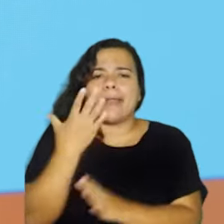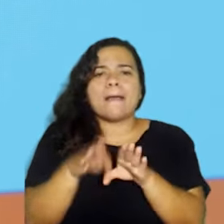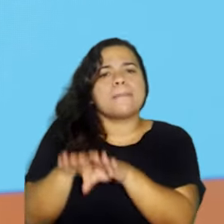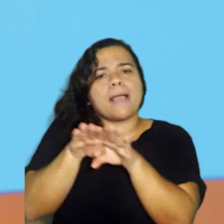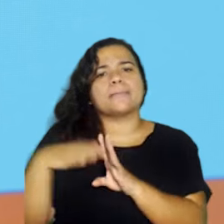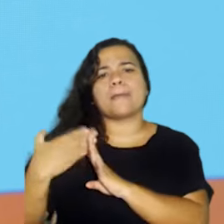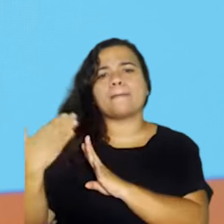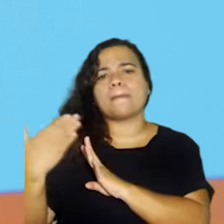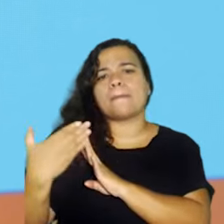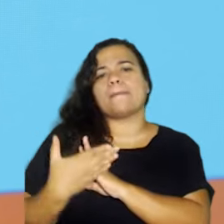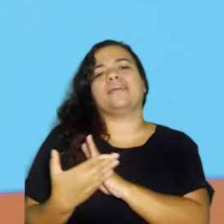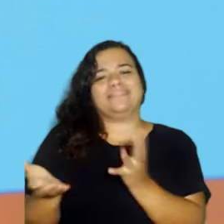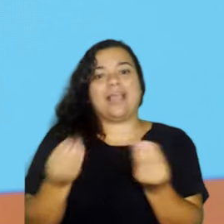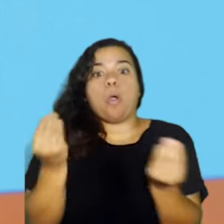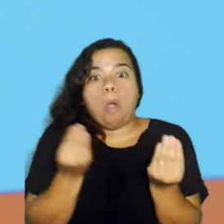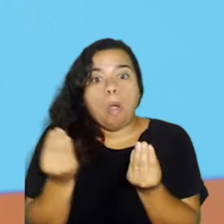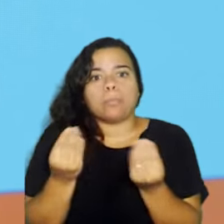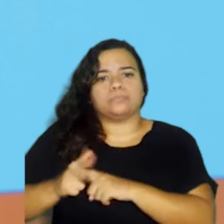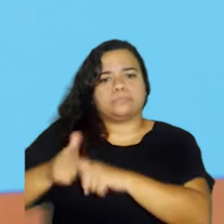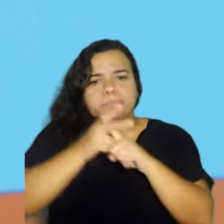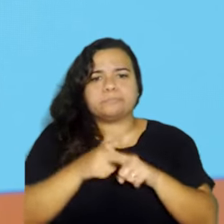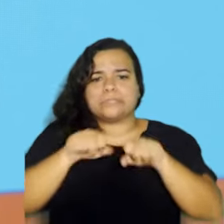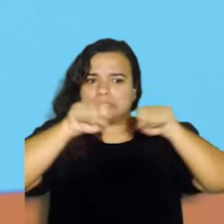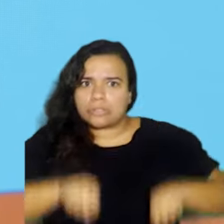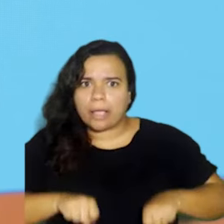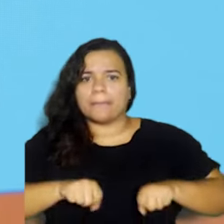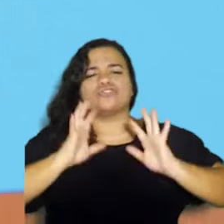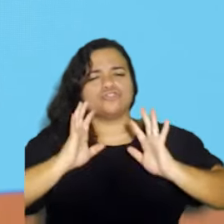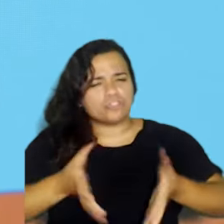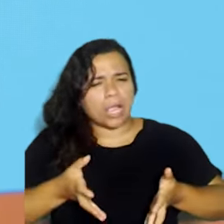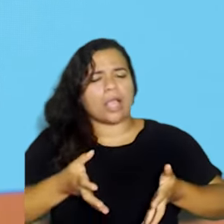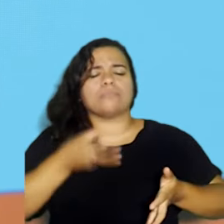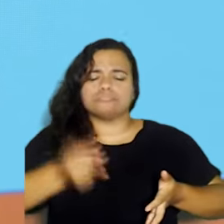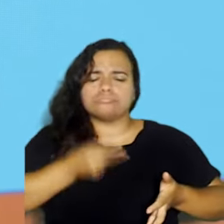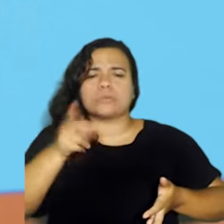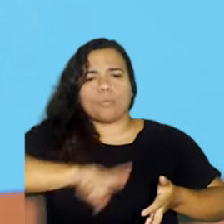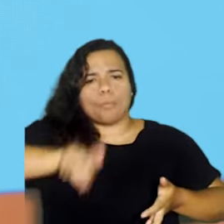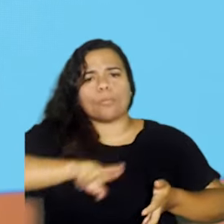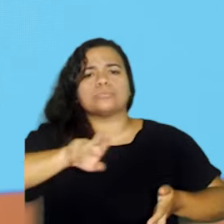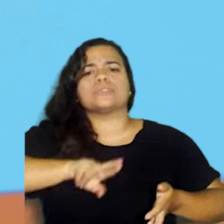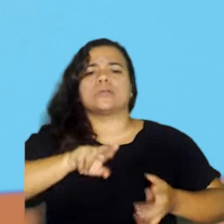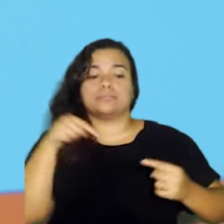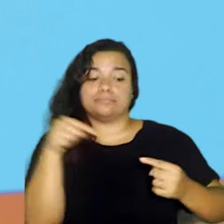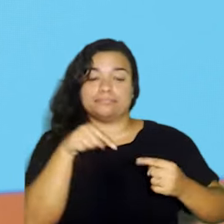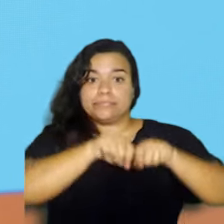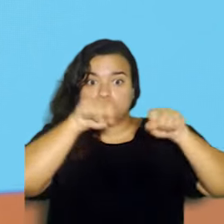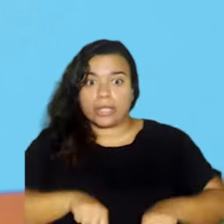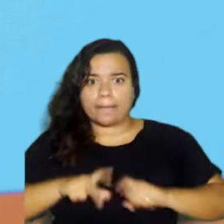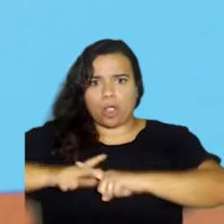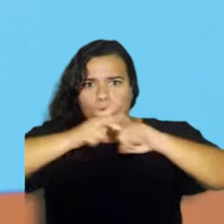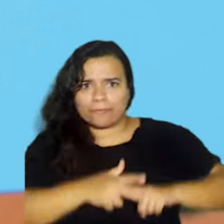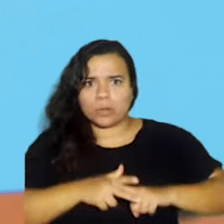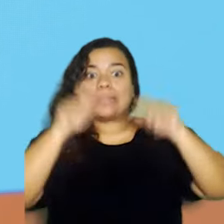configurar o sistema emissor então a gente já está com o sistema há um certo tempo a ideia é que esse sistema ao ser